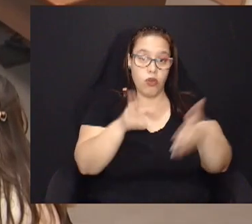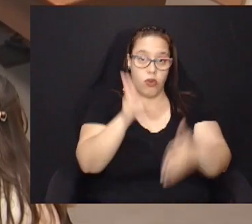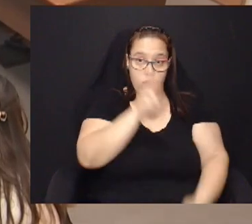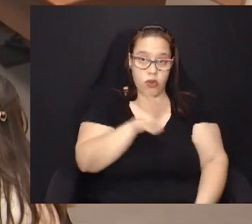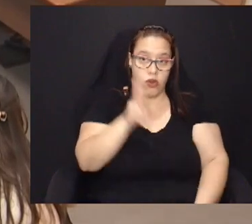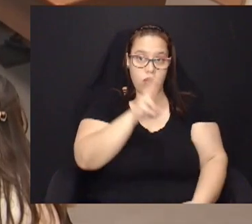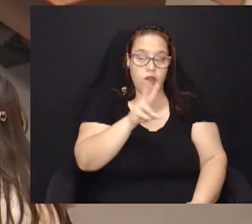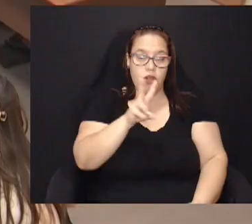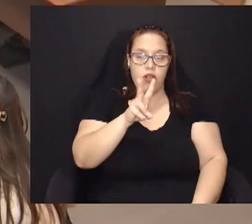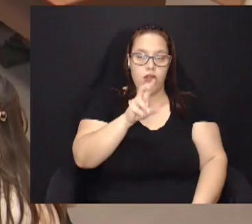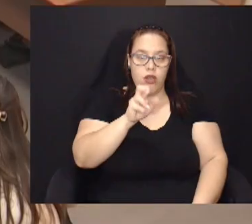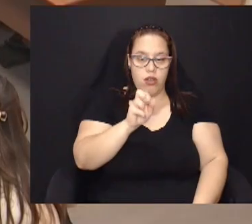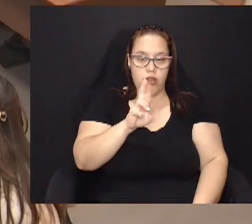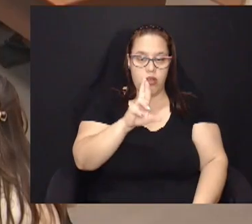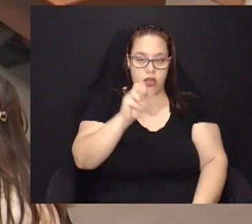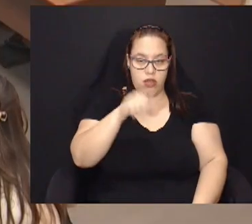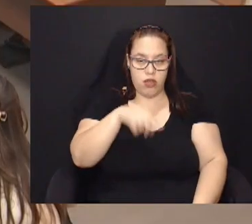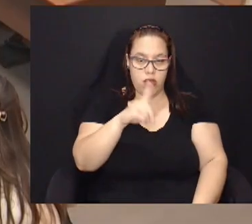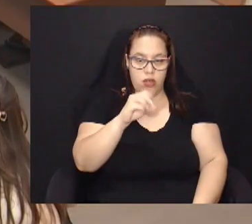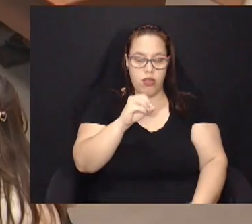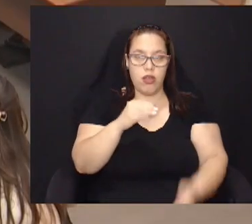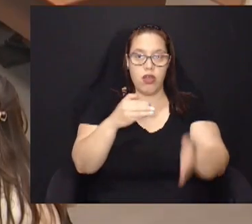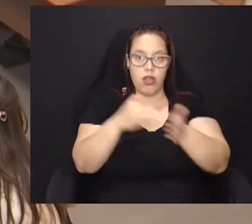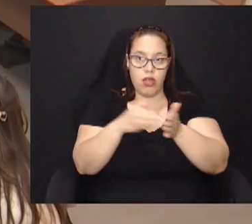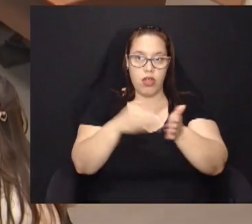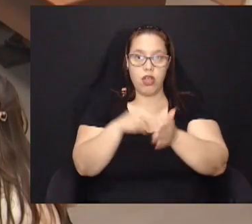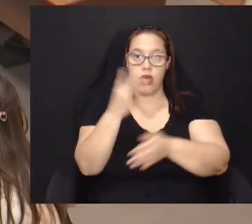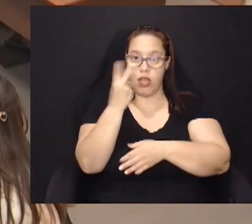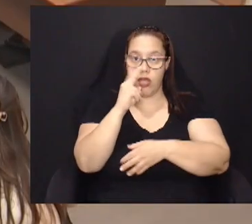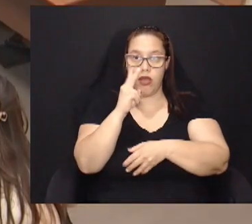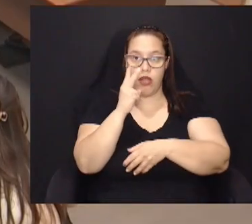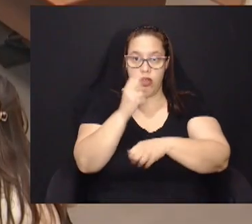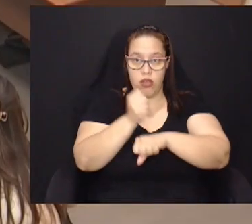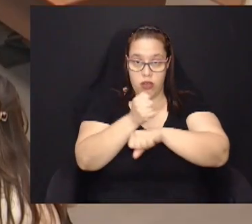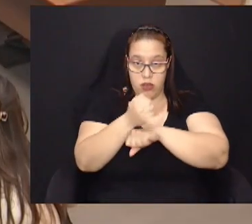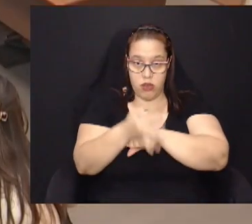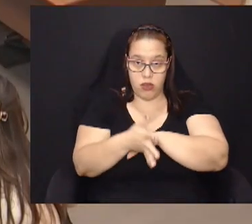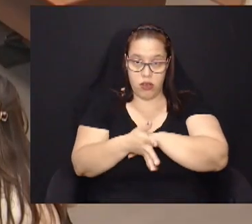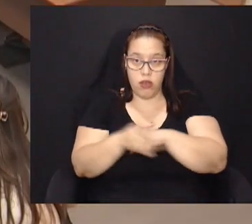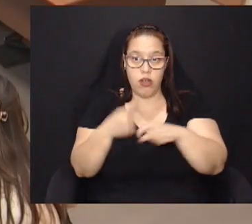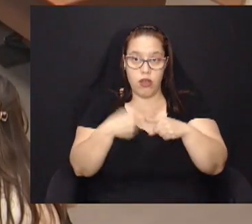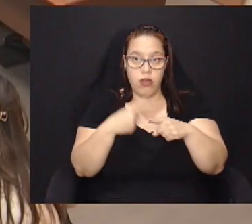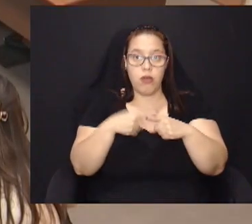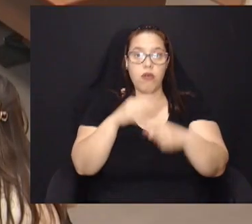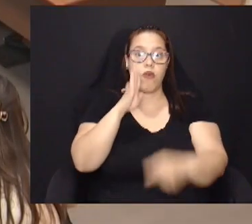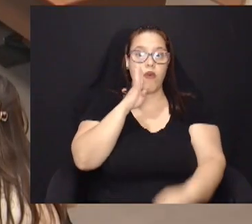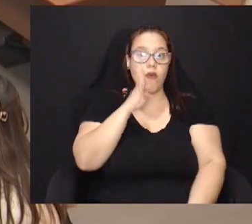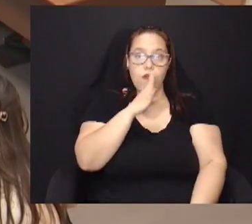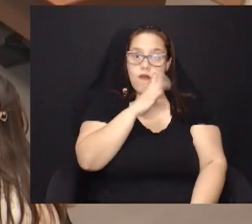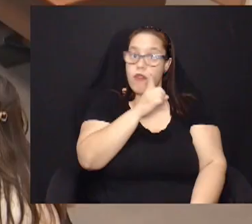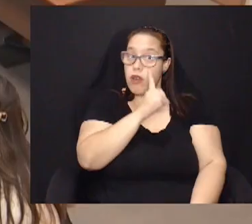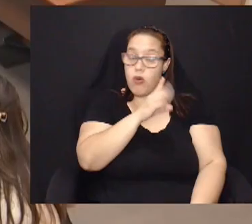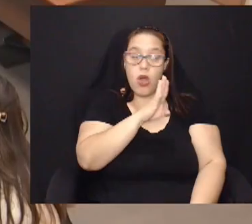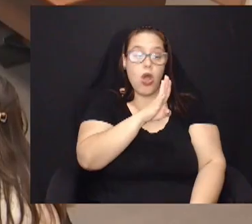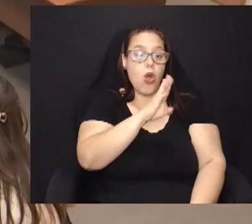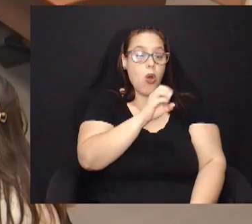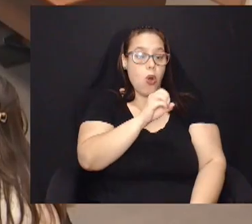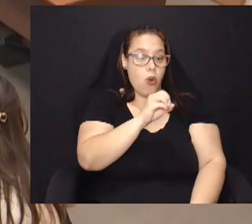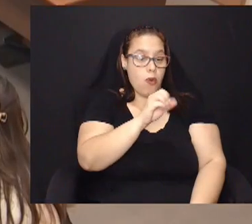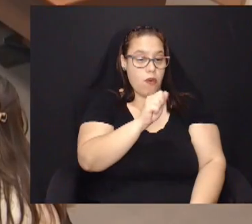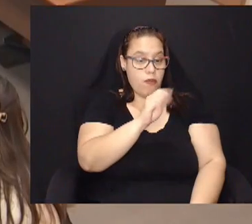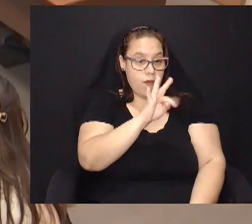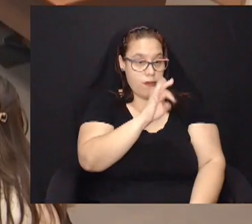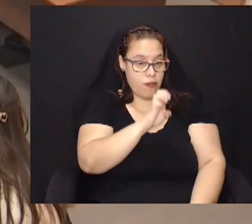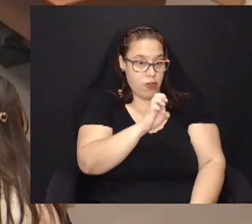varandas. E hoje ele tem até as 2h da manhã o seu funcionamento, porque ele é um bar, não é uma boate. Se é uma boate, vai até